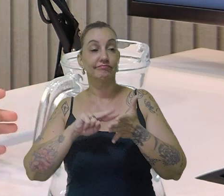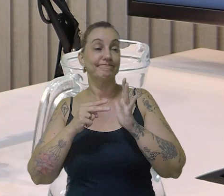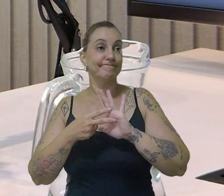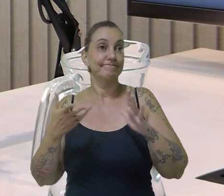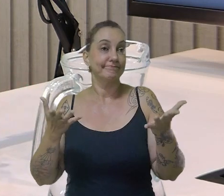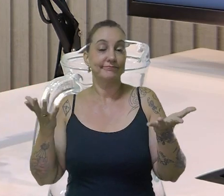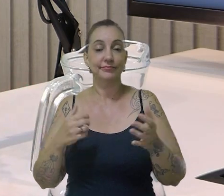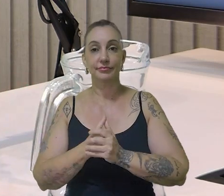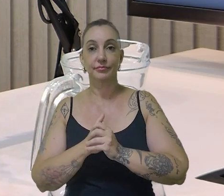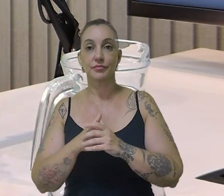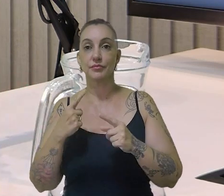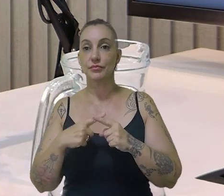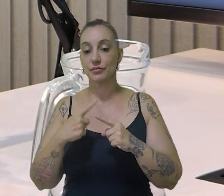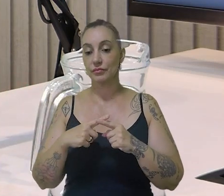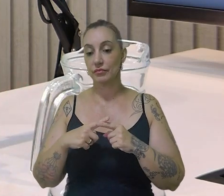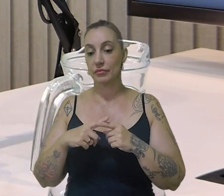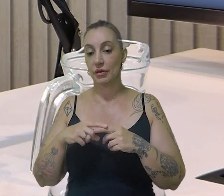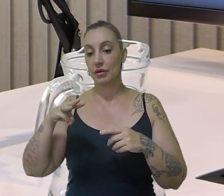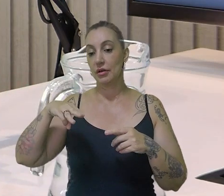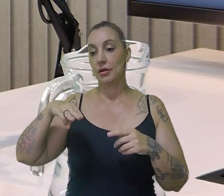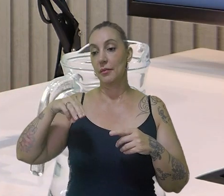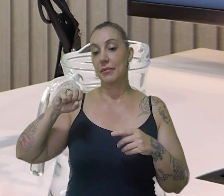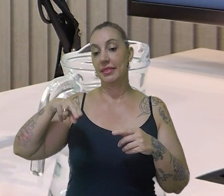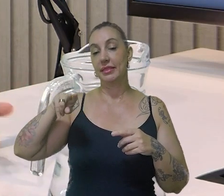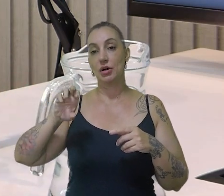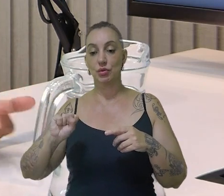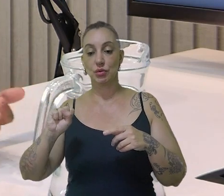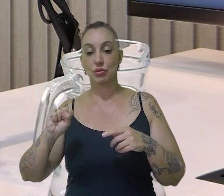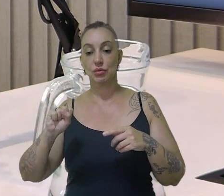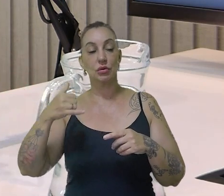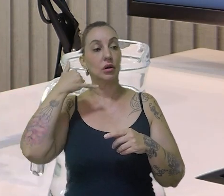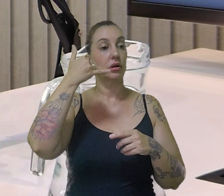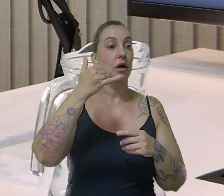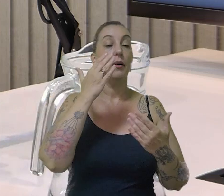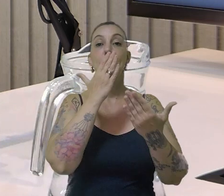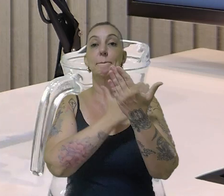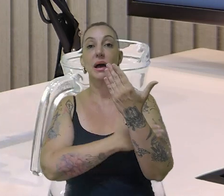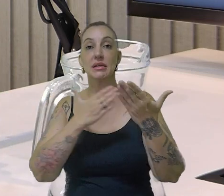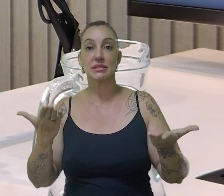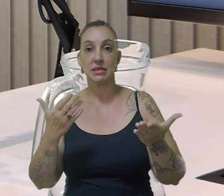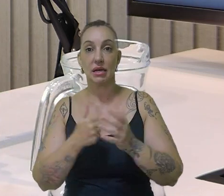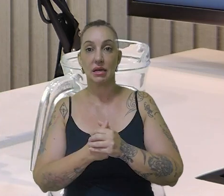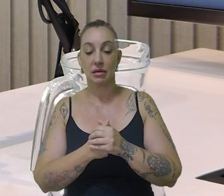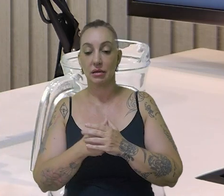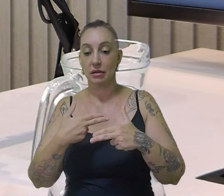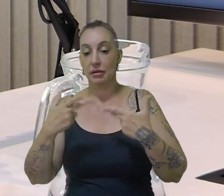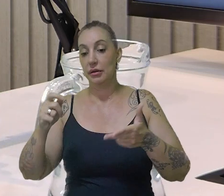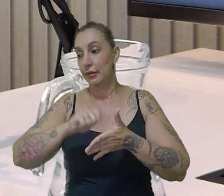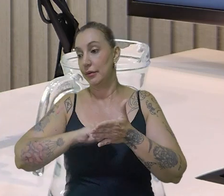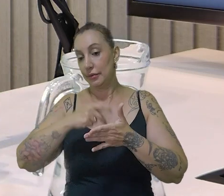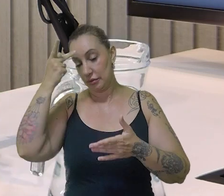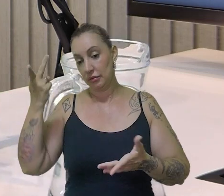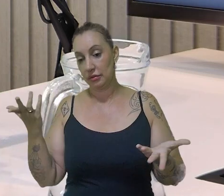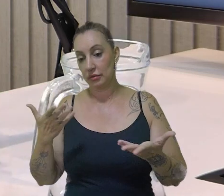sentido mais assim porque aí sei lá tava em Manaus e alguém me ligava para perguntar onde que estava a pasta do negócio do treco do contrato